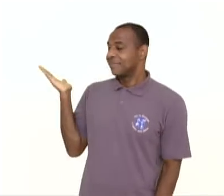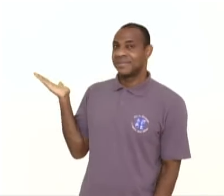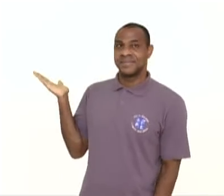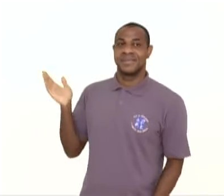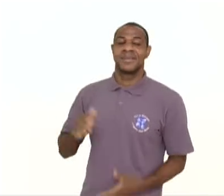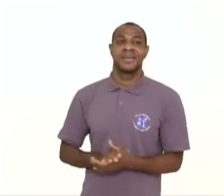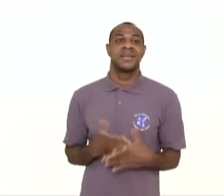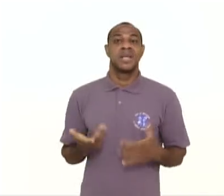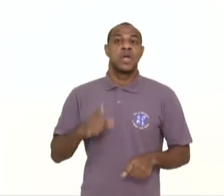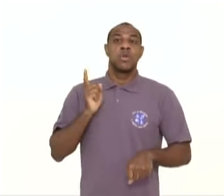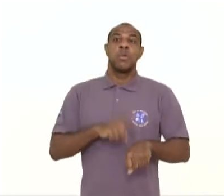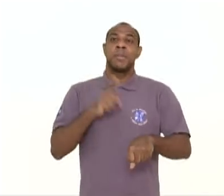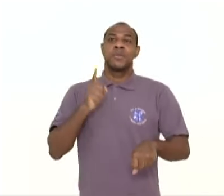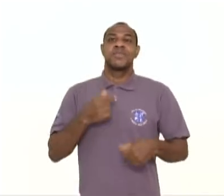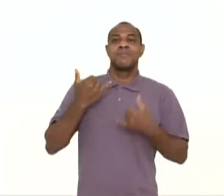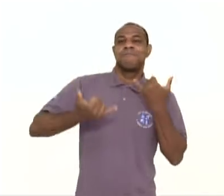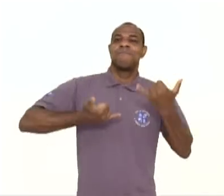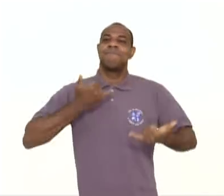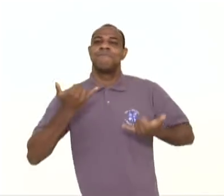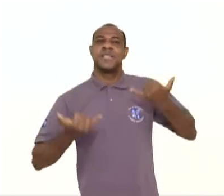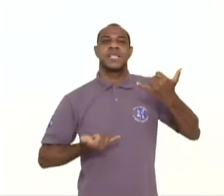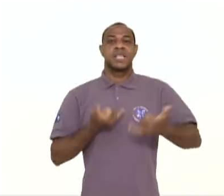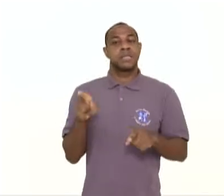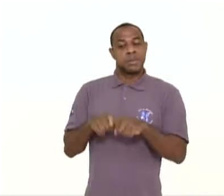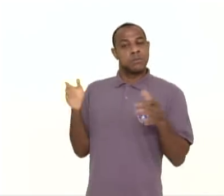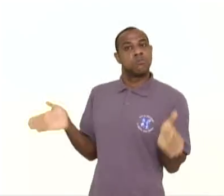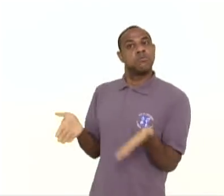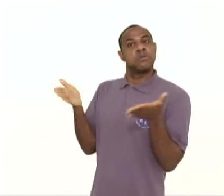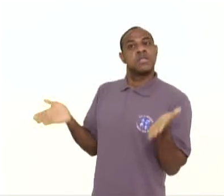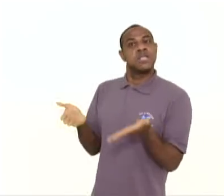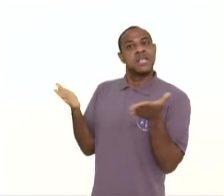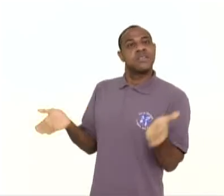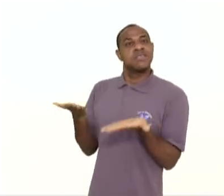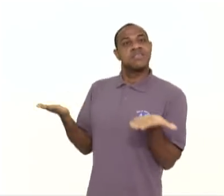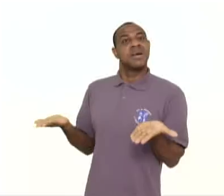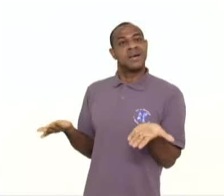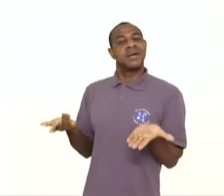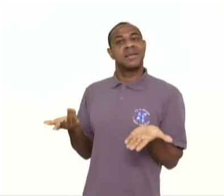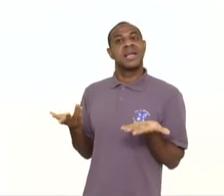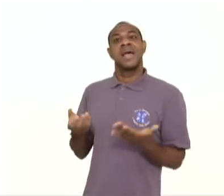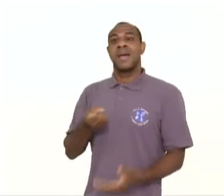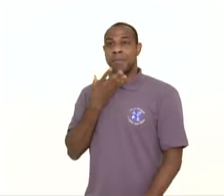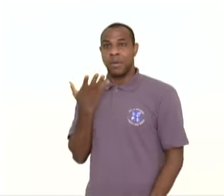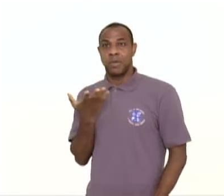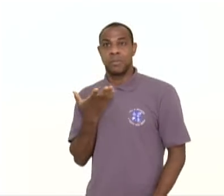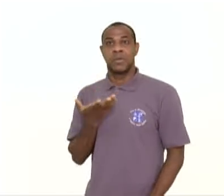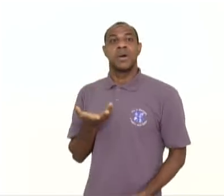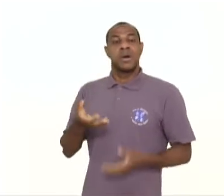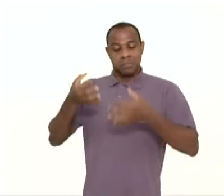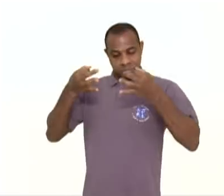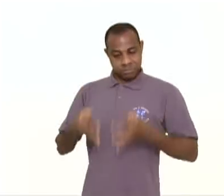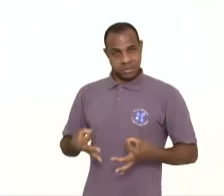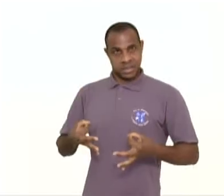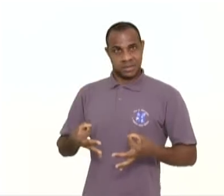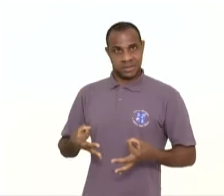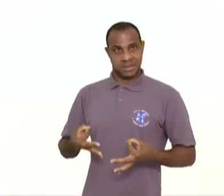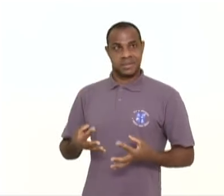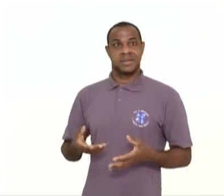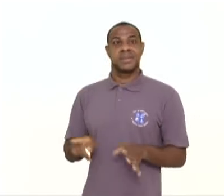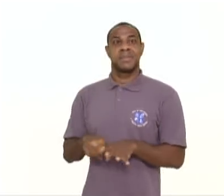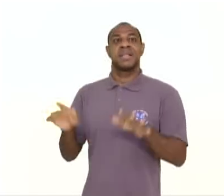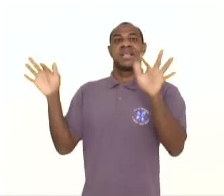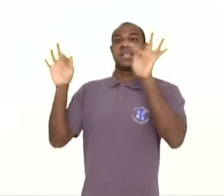Valorizar esses momentos de diversão e incentivar as brincadeiras é um caminho para viver de forma plena e principalmente ser feliz, né? A